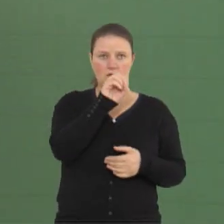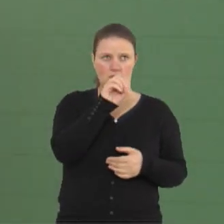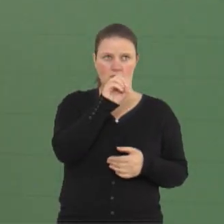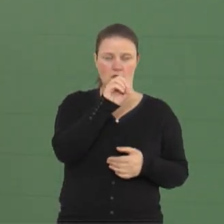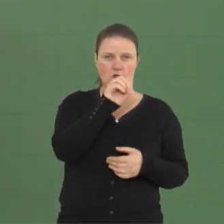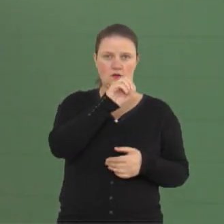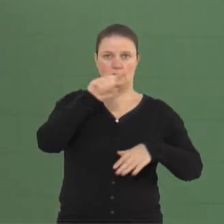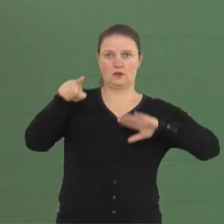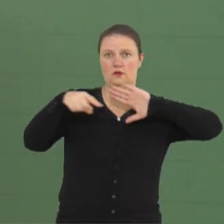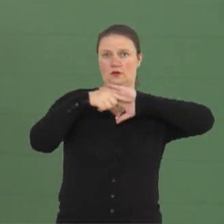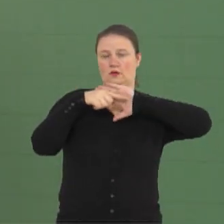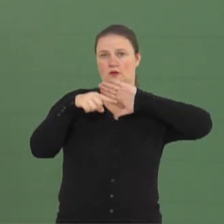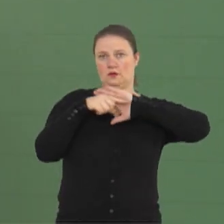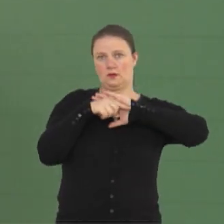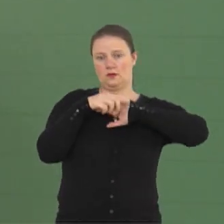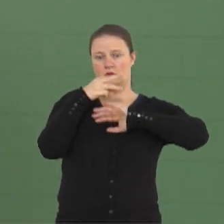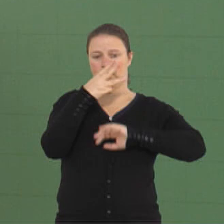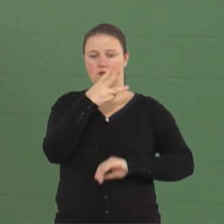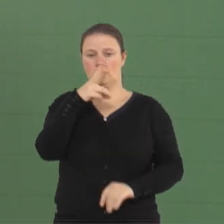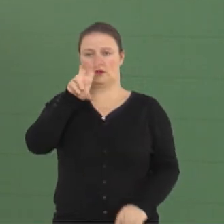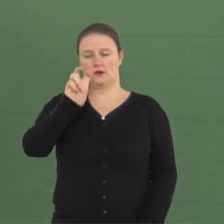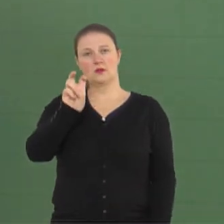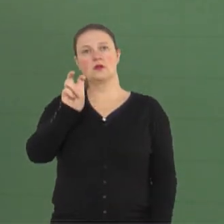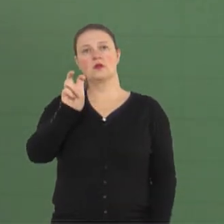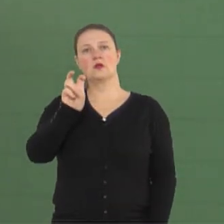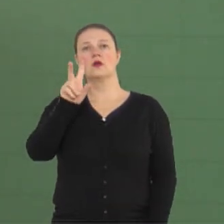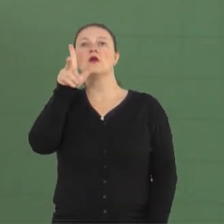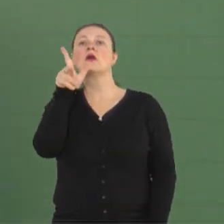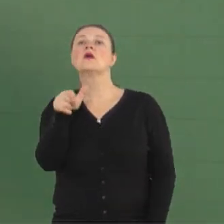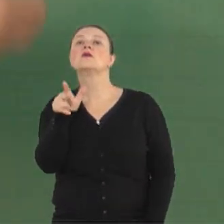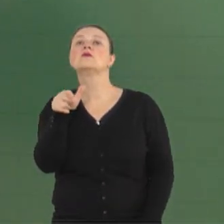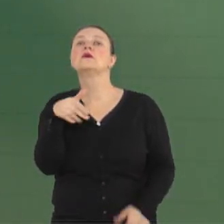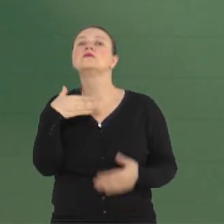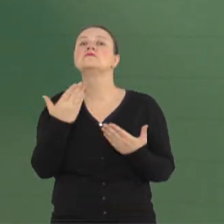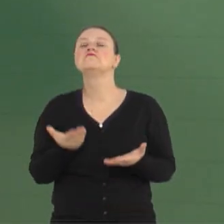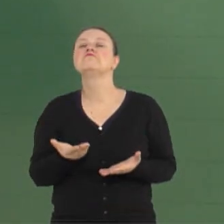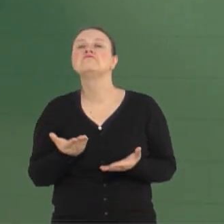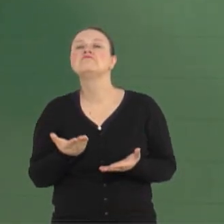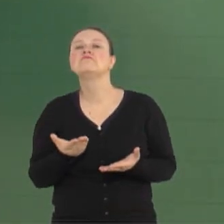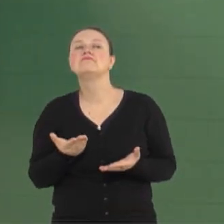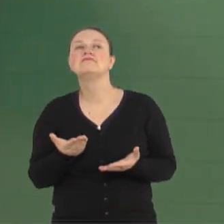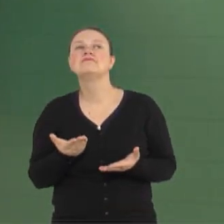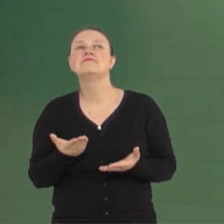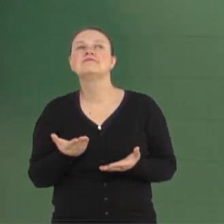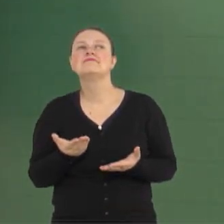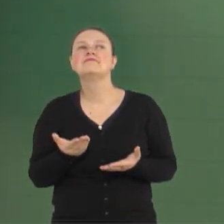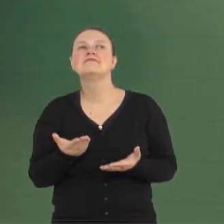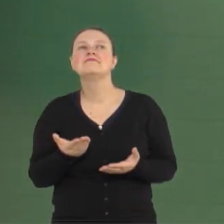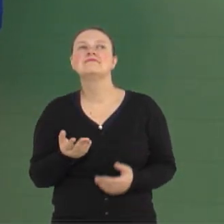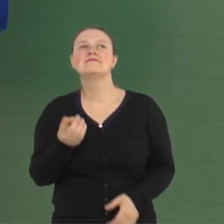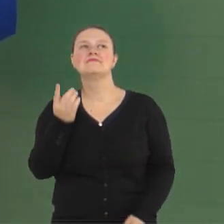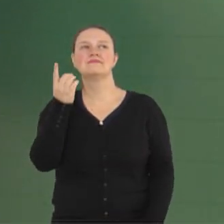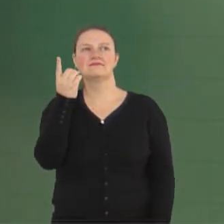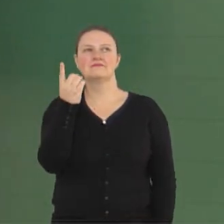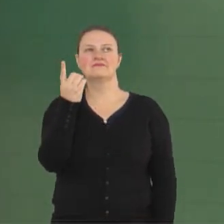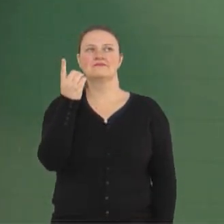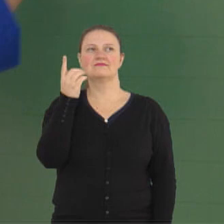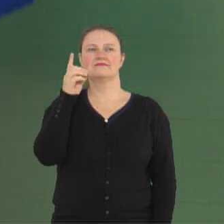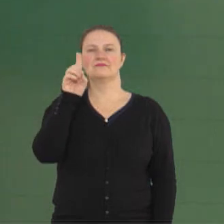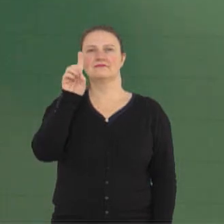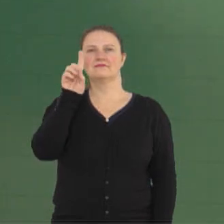50 menos 35, quanto nós temos? Muito bem, eu